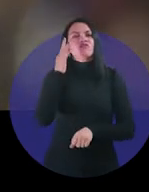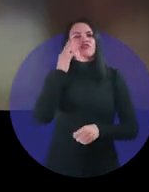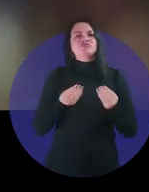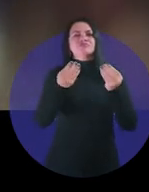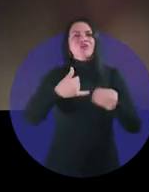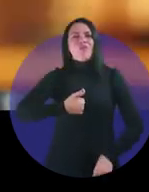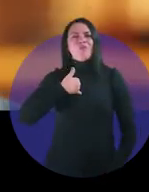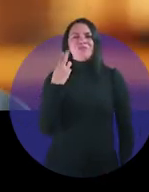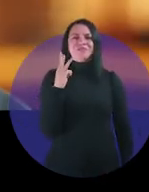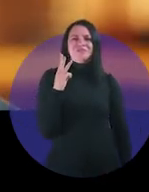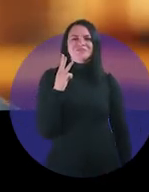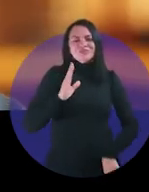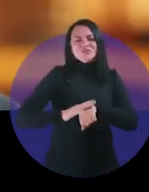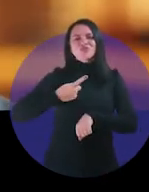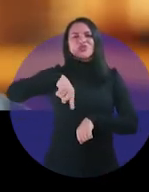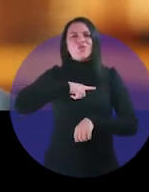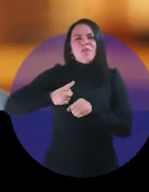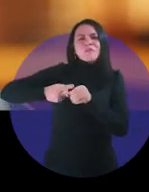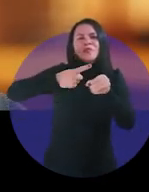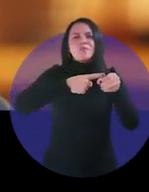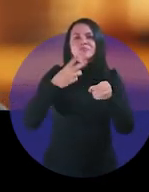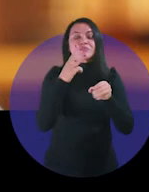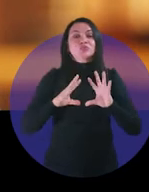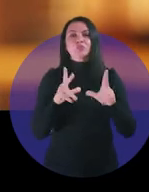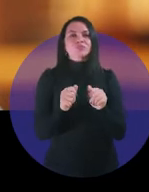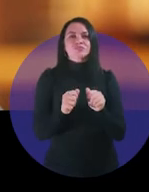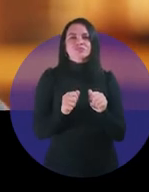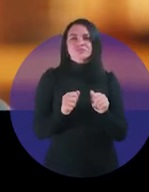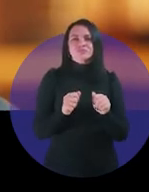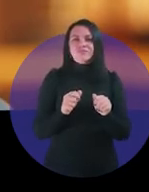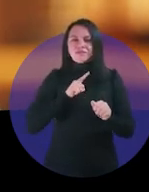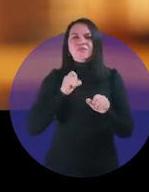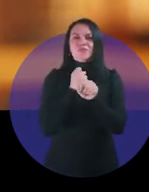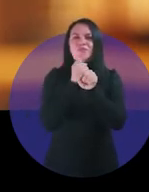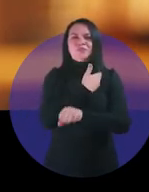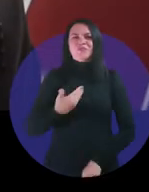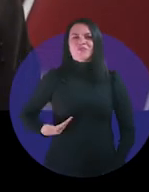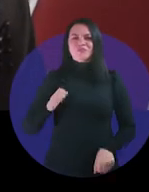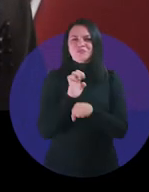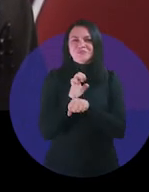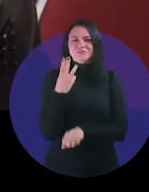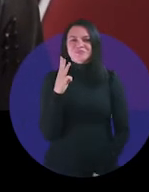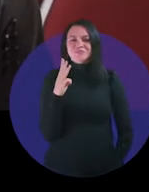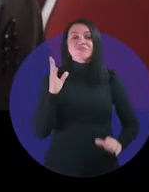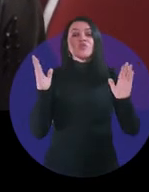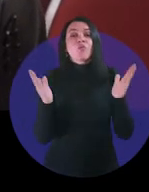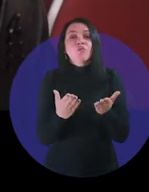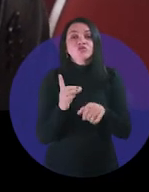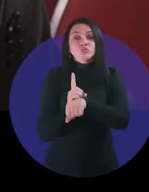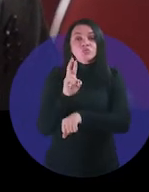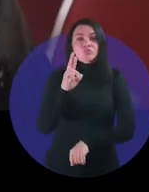orgulho da gente ser maranhense. Todas as cidades do Maranhão, todas, têm obras do governo do estado. Hoje o doutor